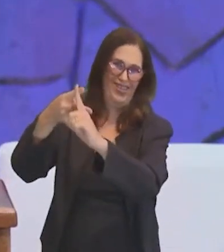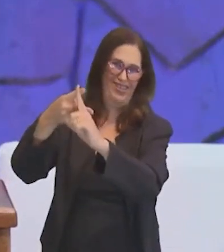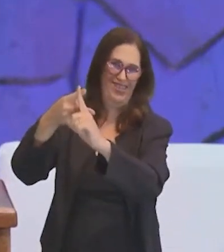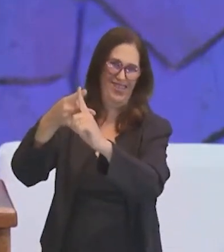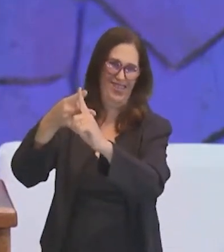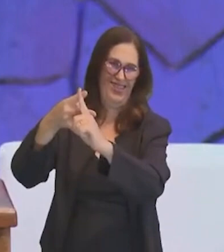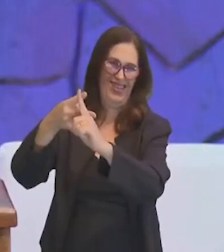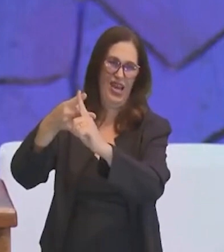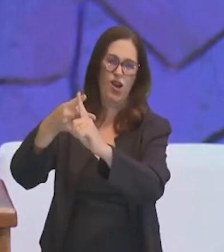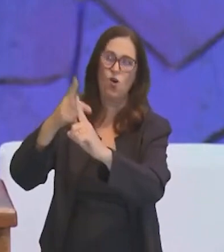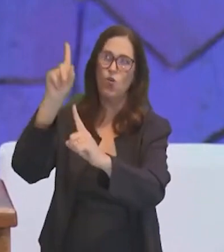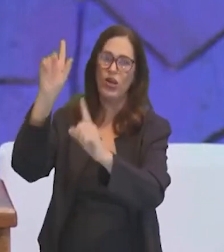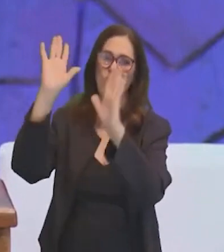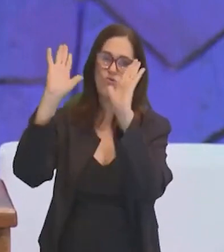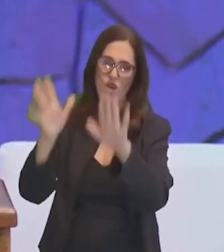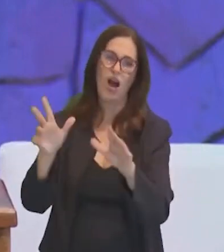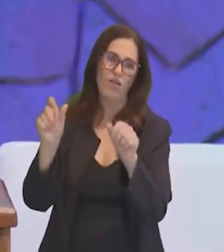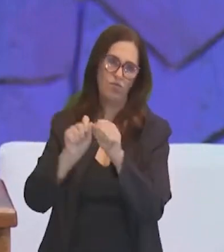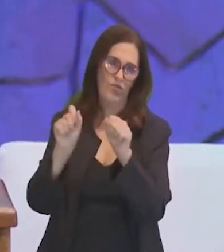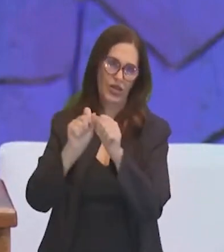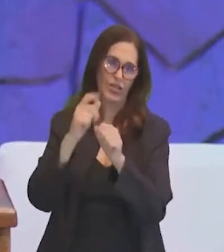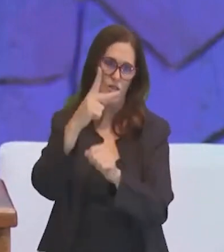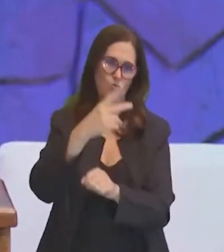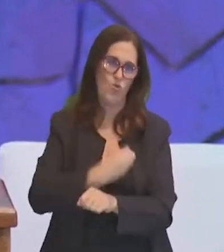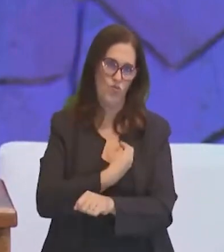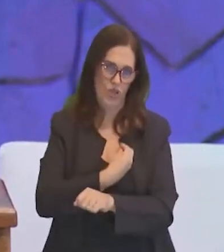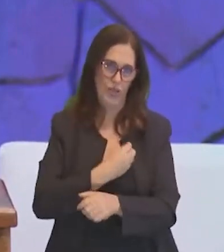o que Deus já fez.